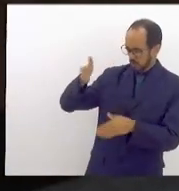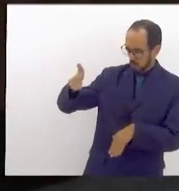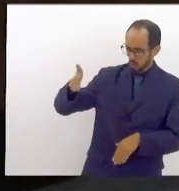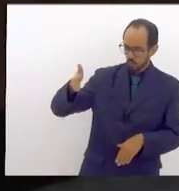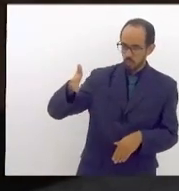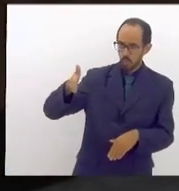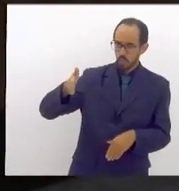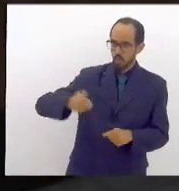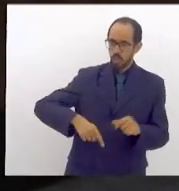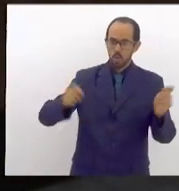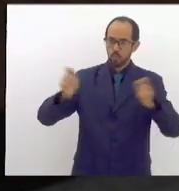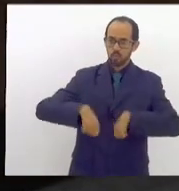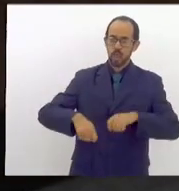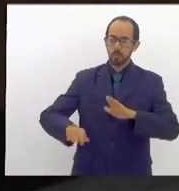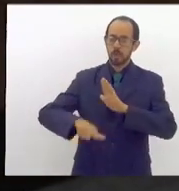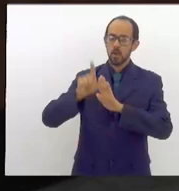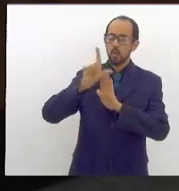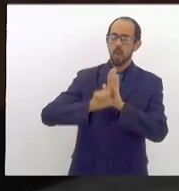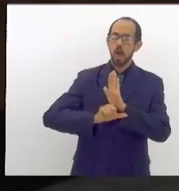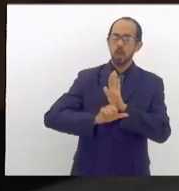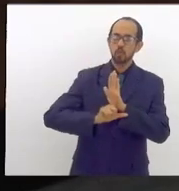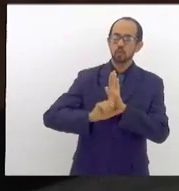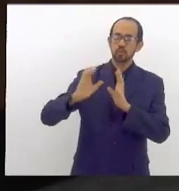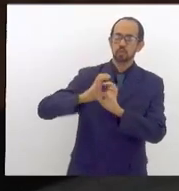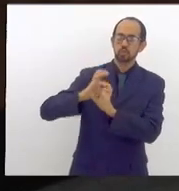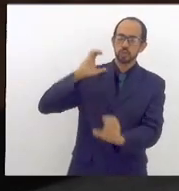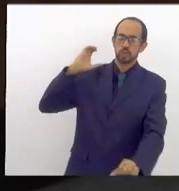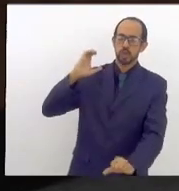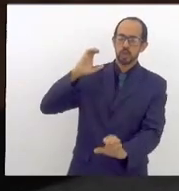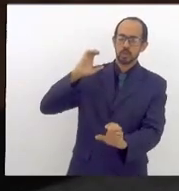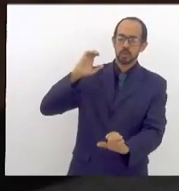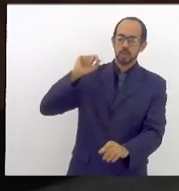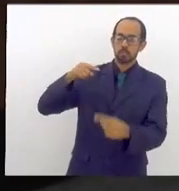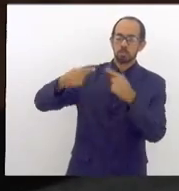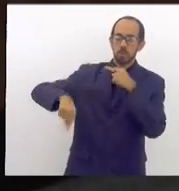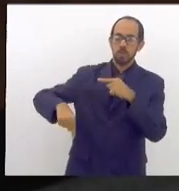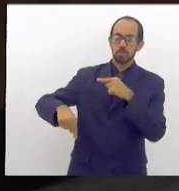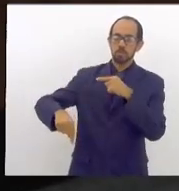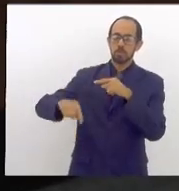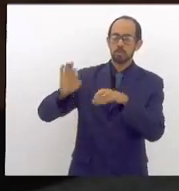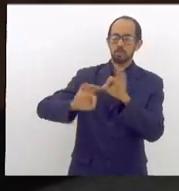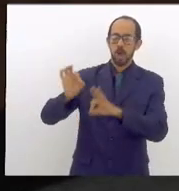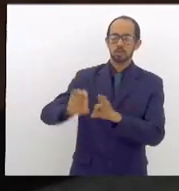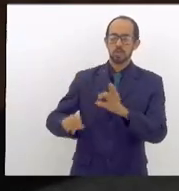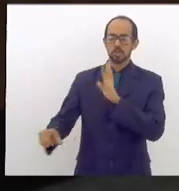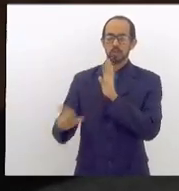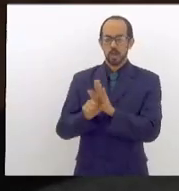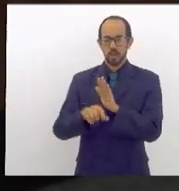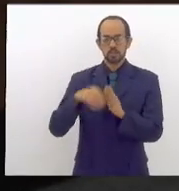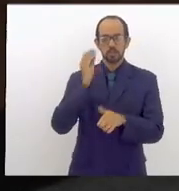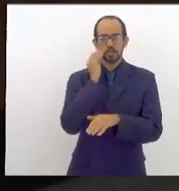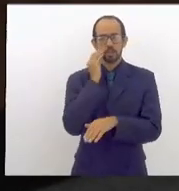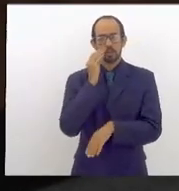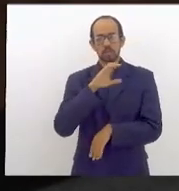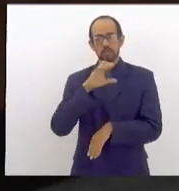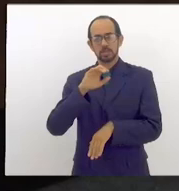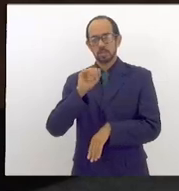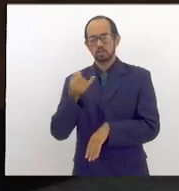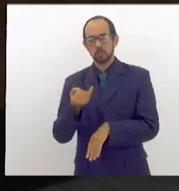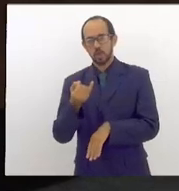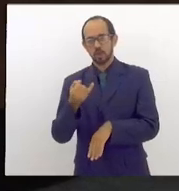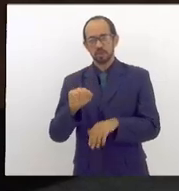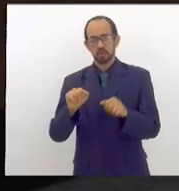não pode um laudo de engenharia acostar um projeto de lei a gente tentou junto a redação dessa CJ serão mais